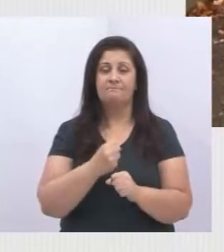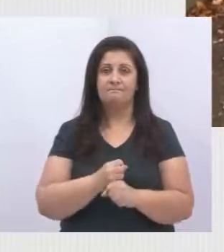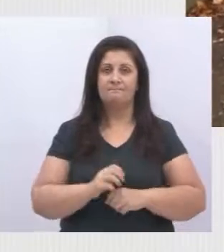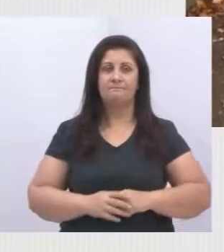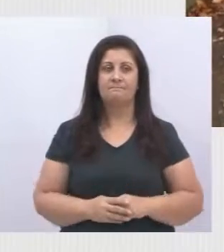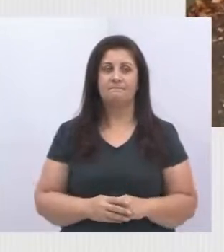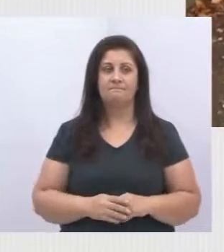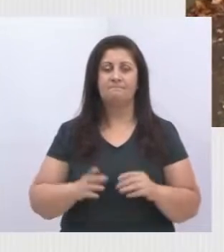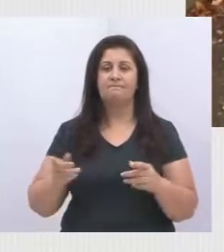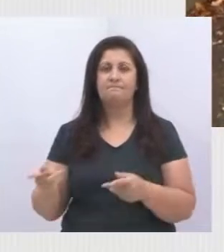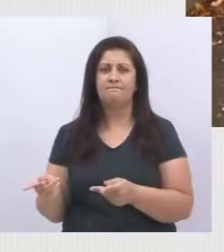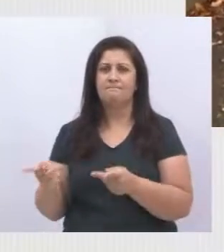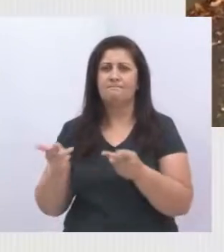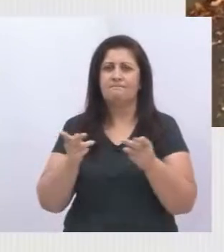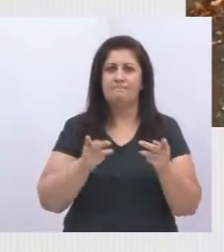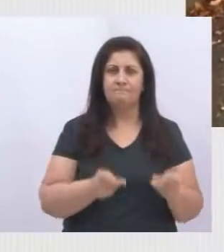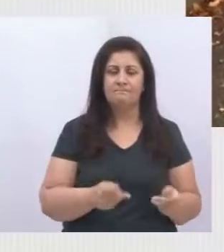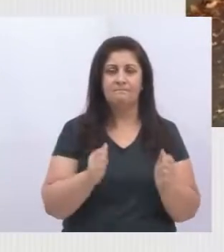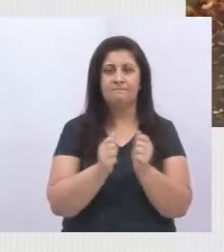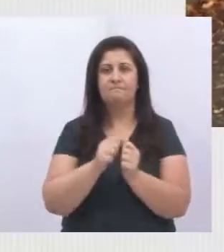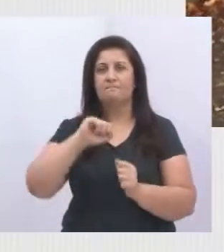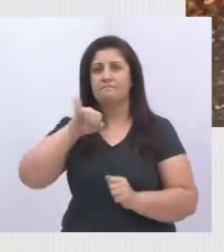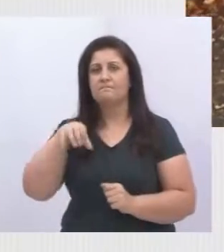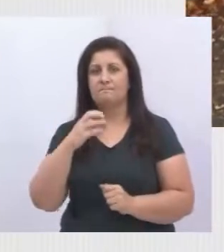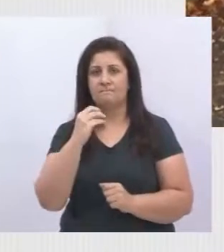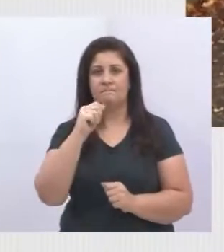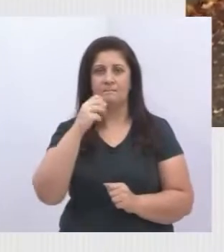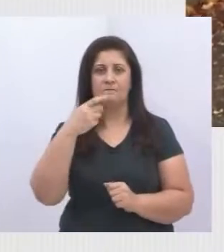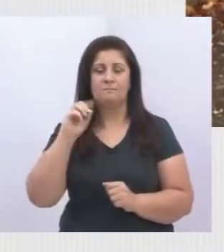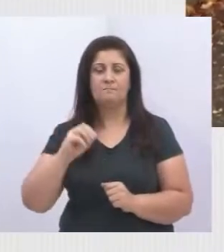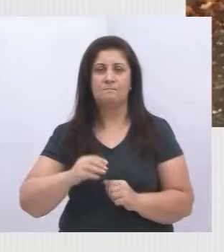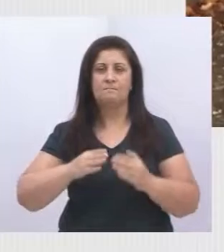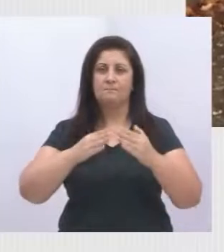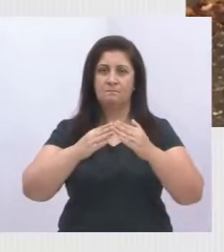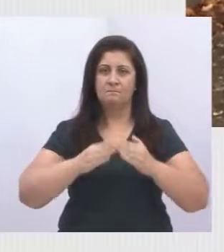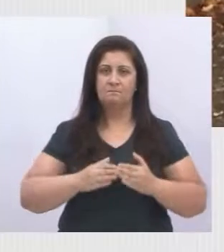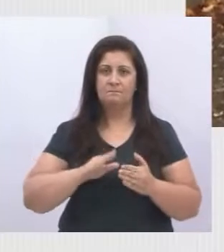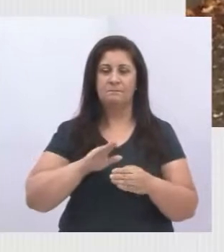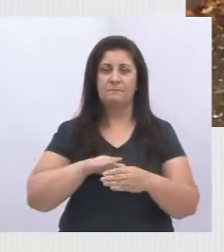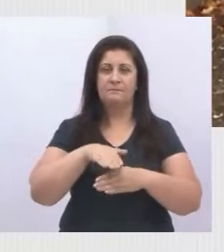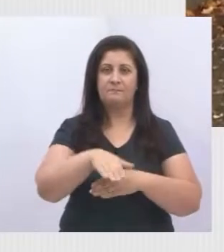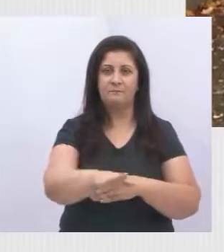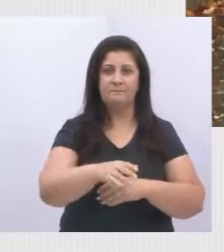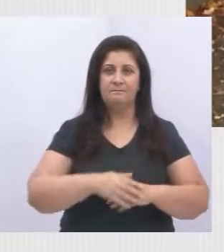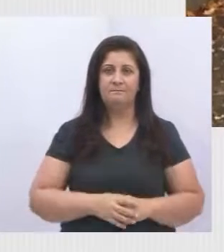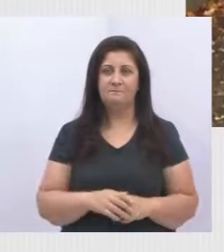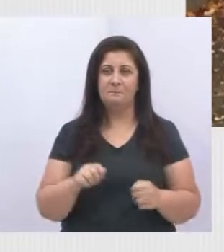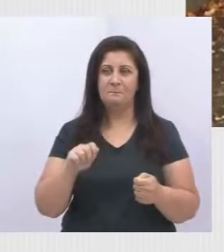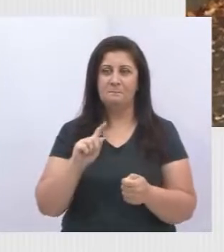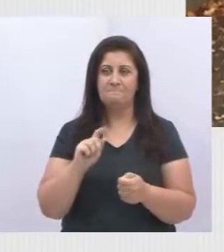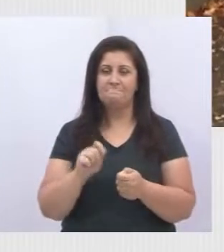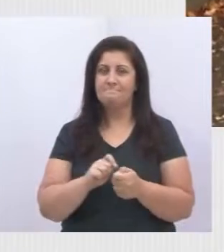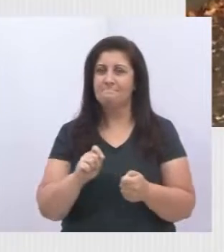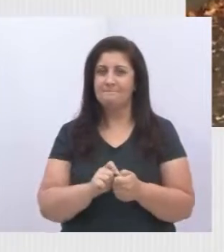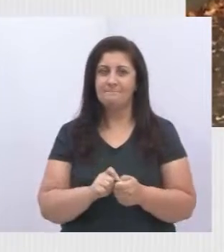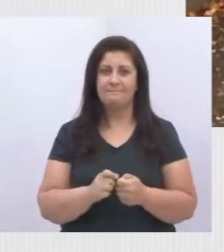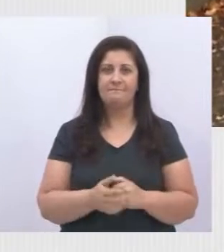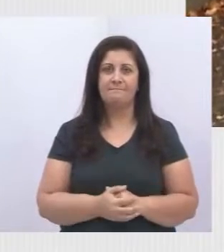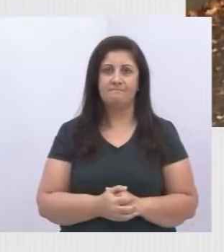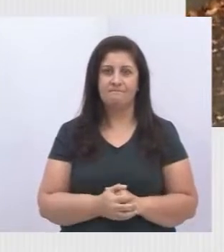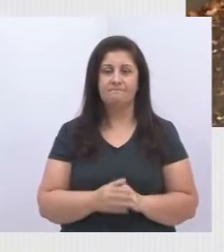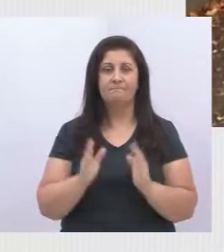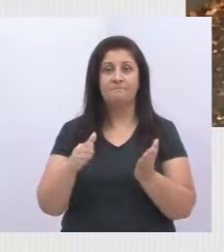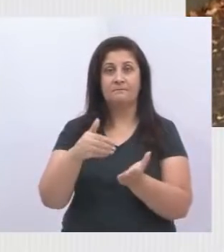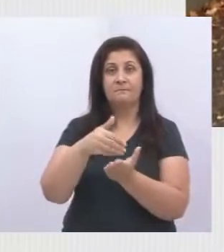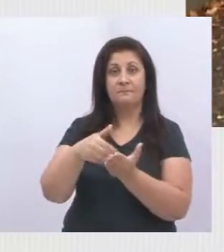que a gente veio aqui junto com o seu João e pedimos as lombadas. Não fizeram até agora. Isso aí mandei